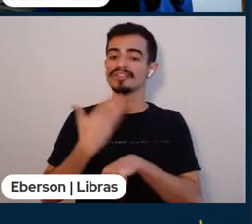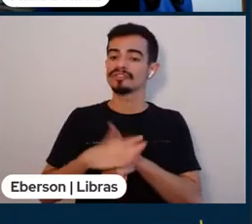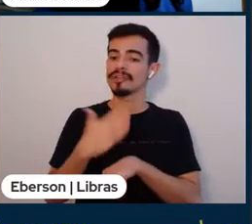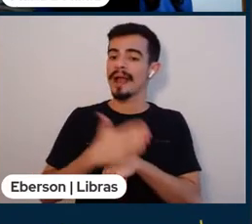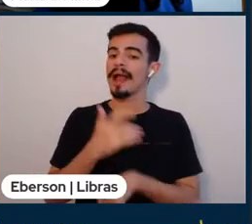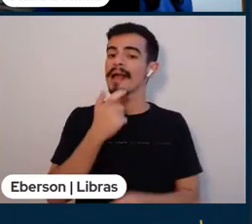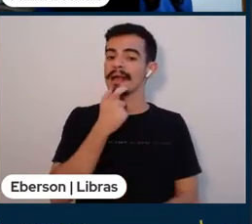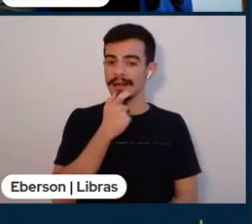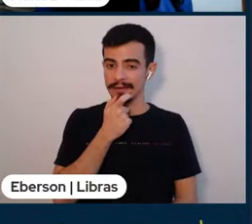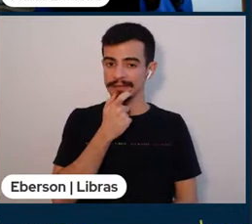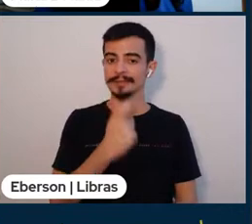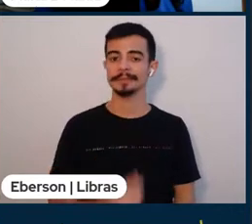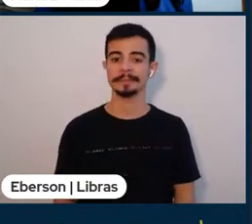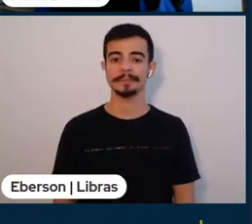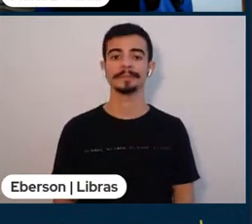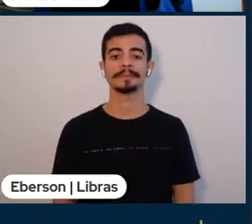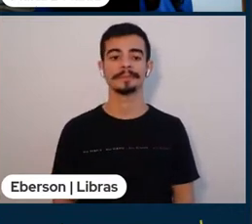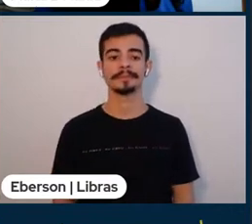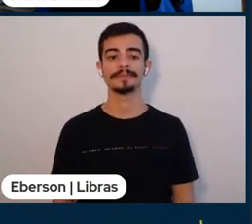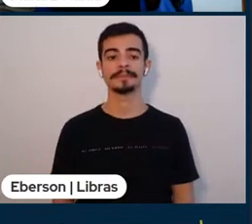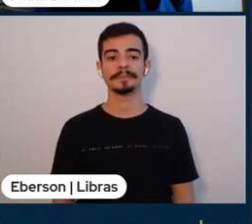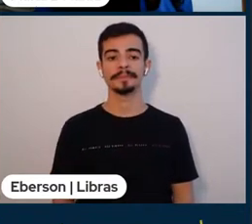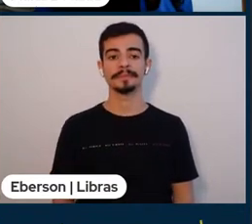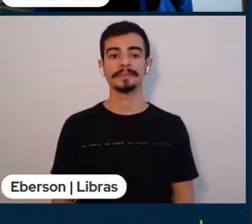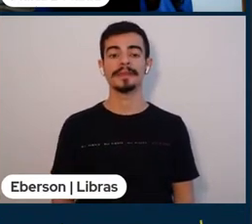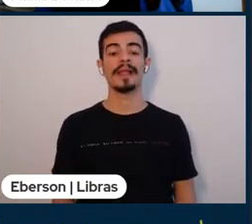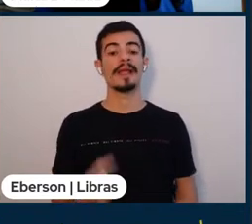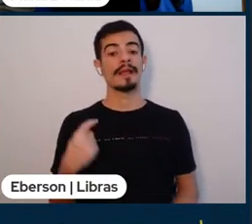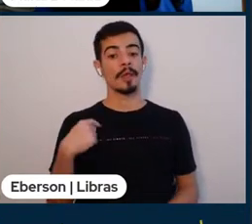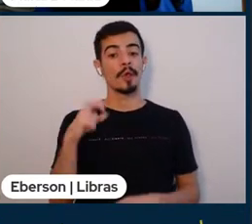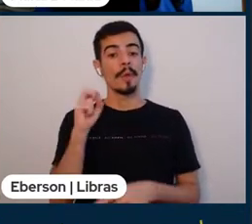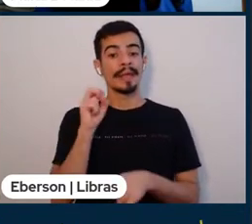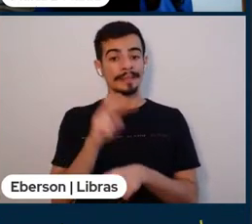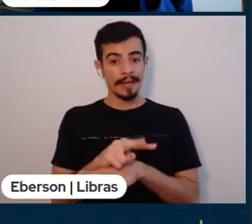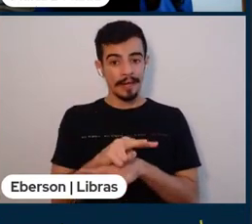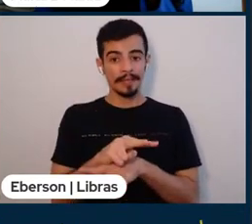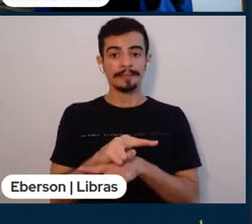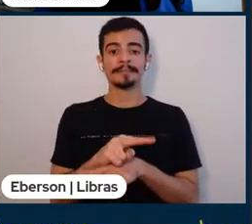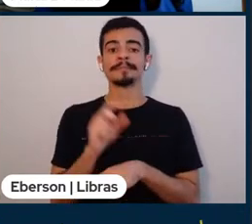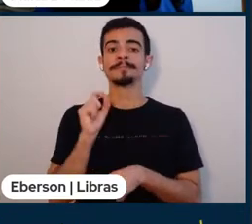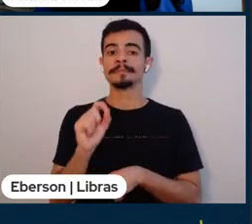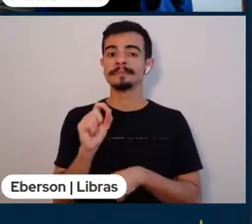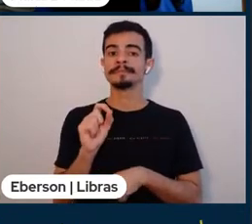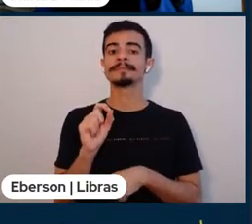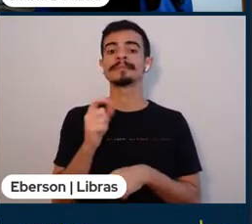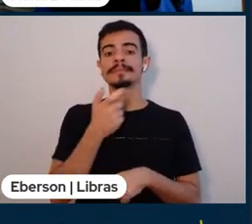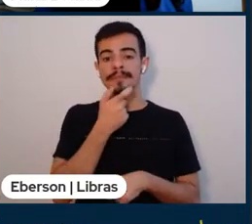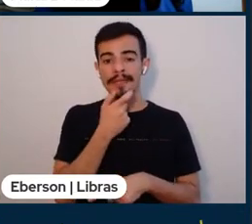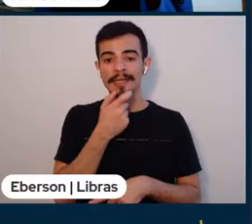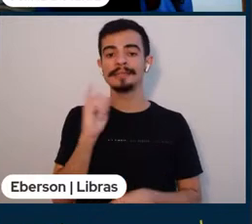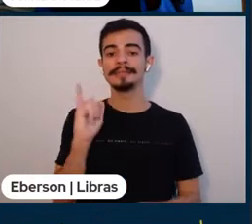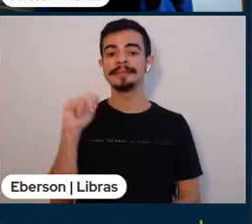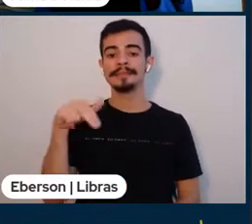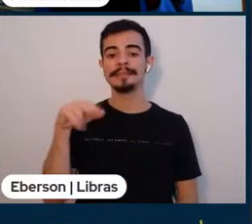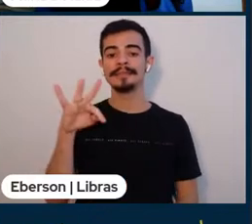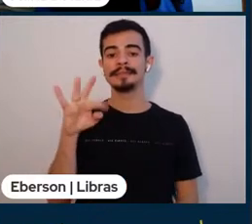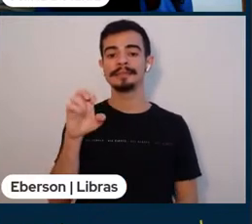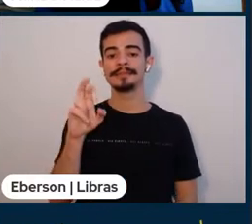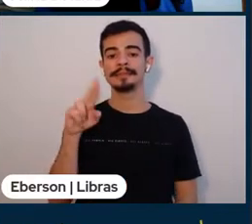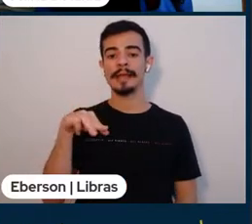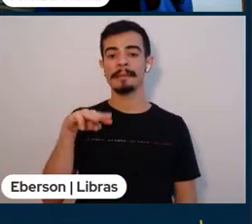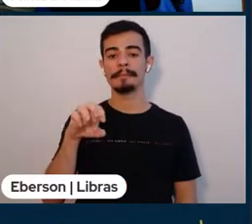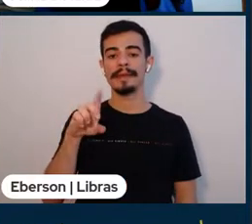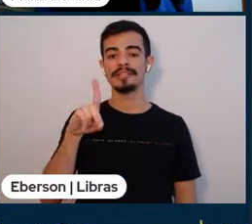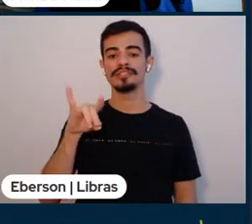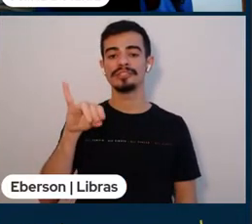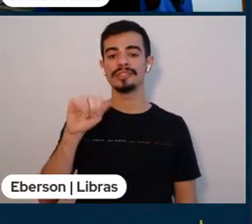muito. E eu entrei ali com intermediário, eles falam que é intermediário 1, né? Então eu tinha acabado de